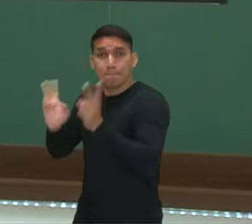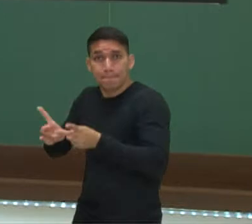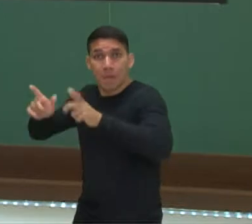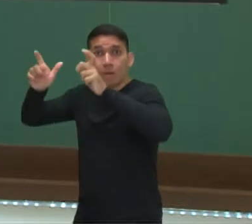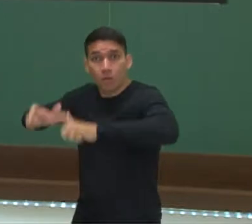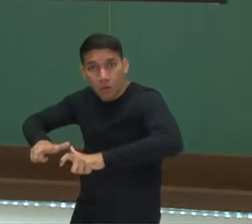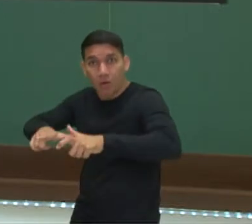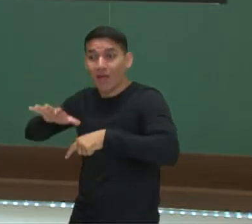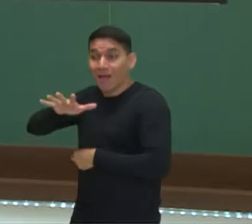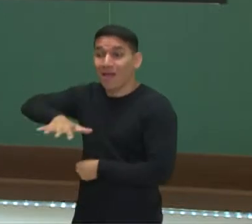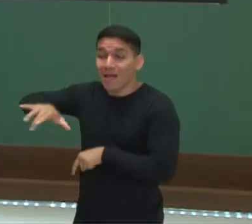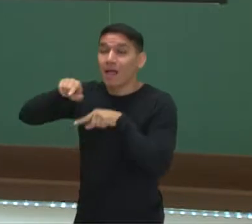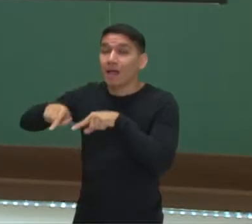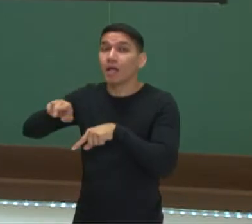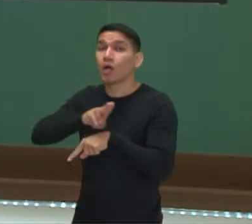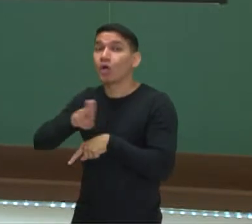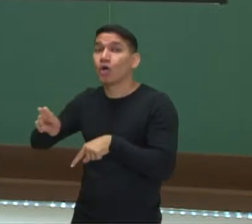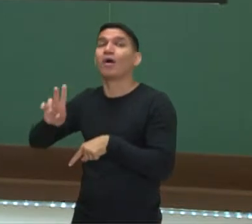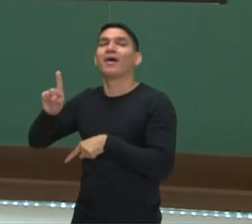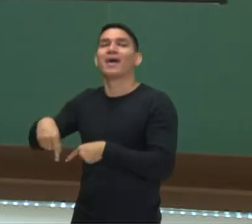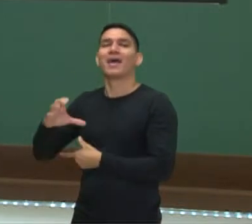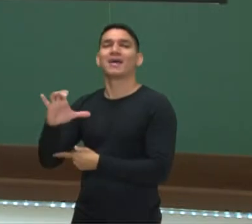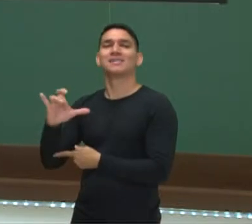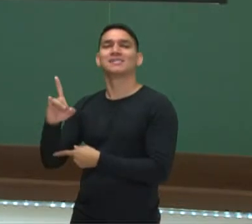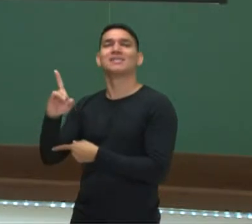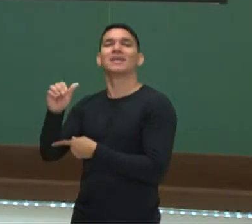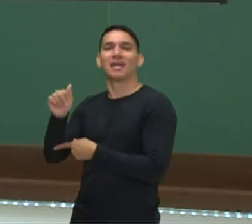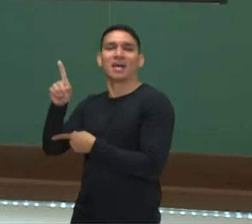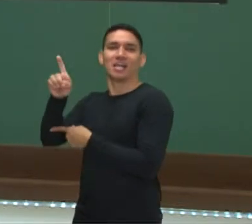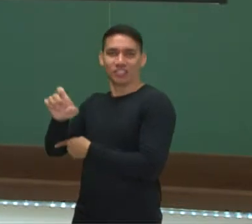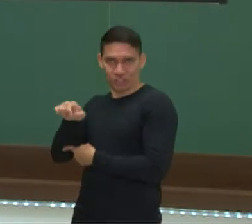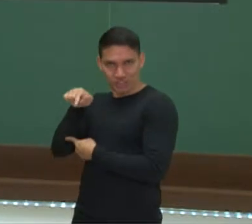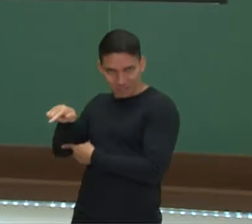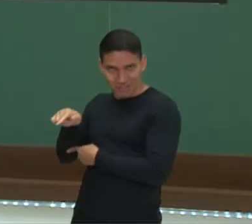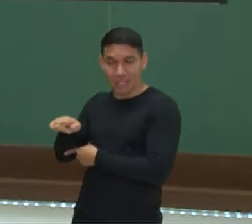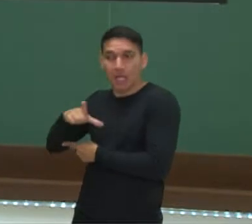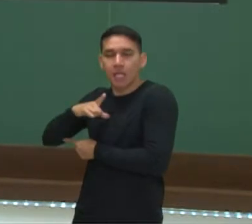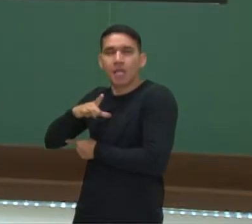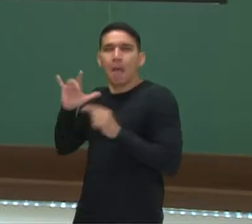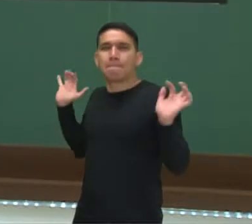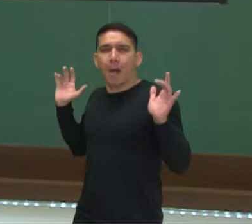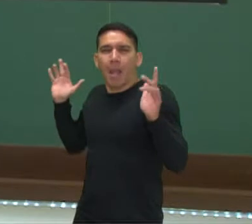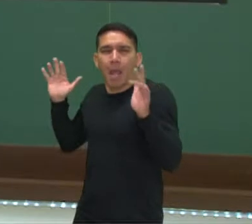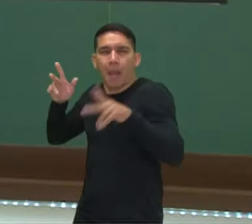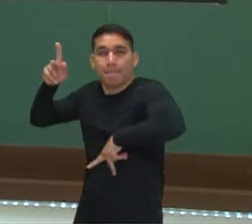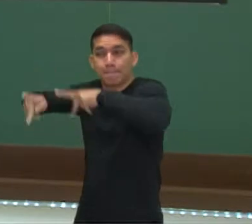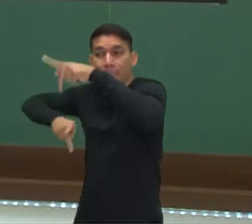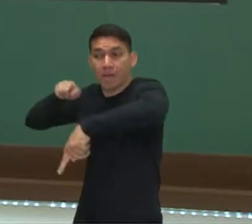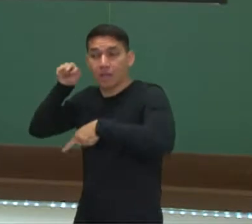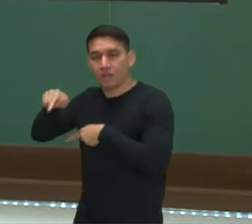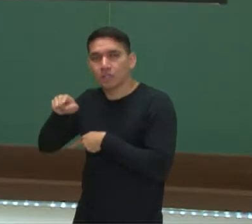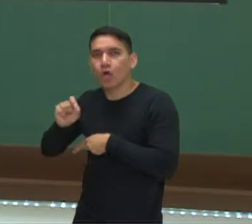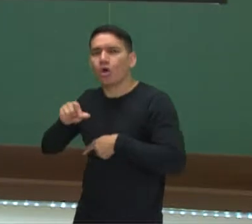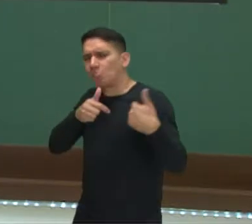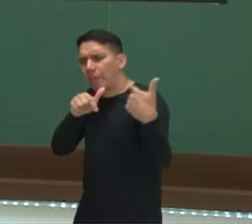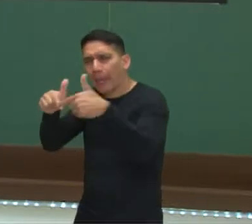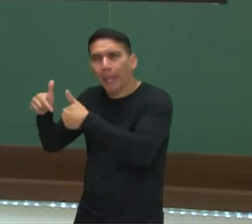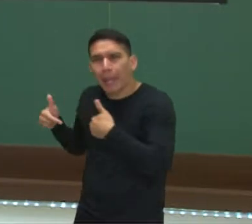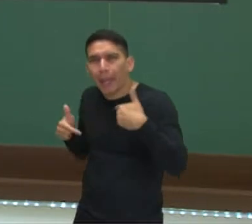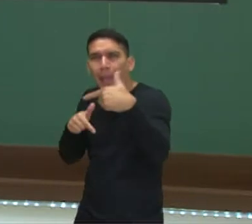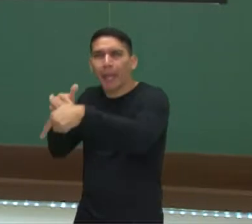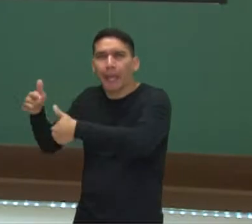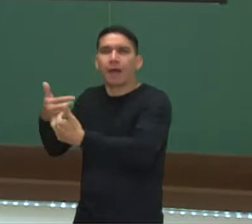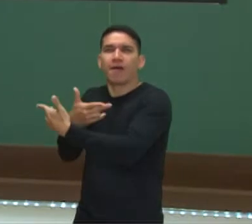esta parte nós chamamos de cidade, onde há essa grande concentração de população e de atividades que